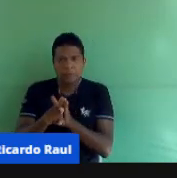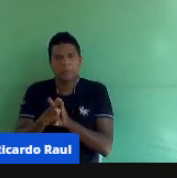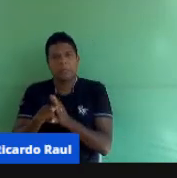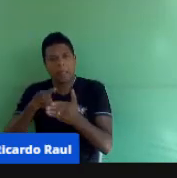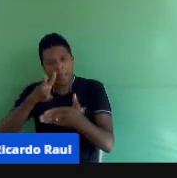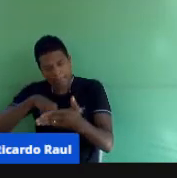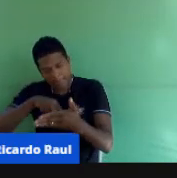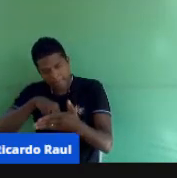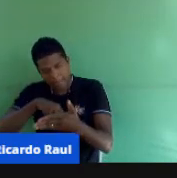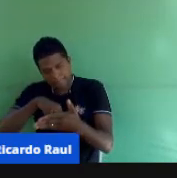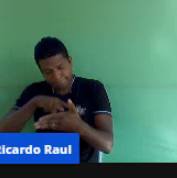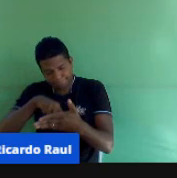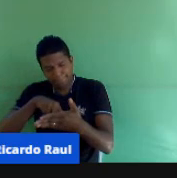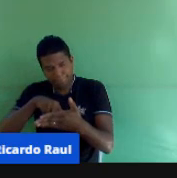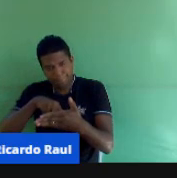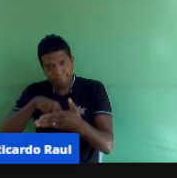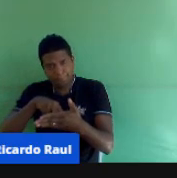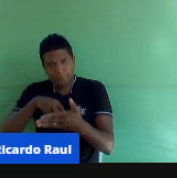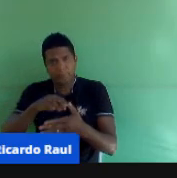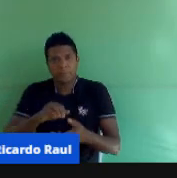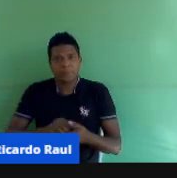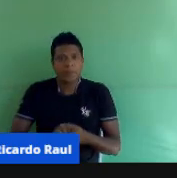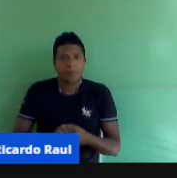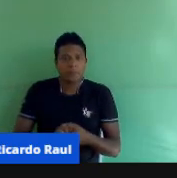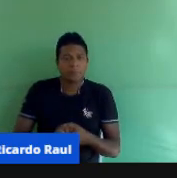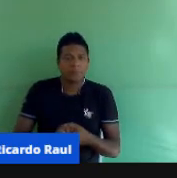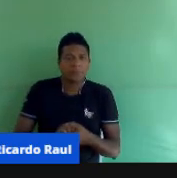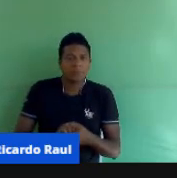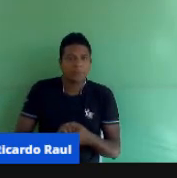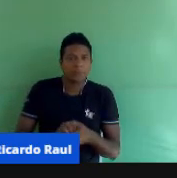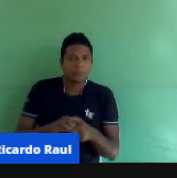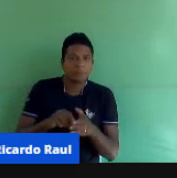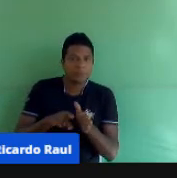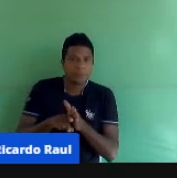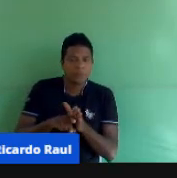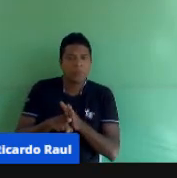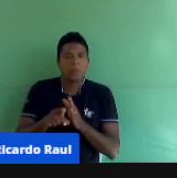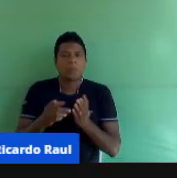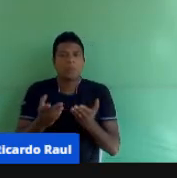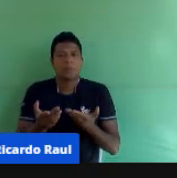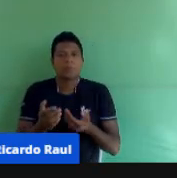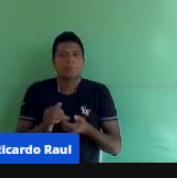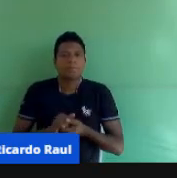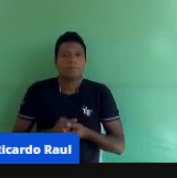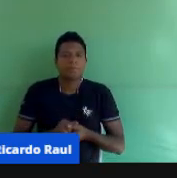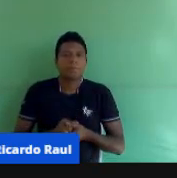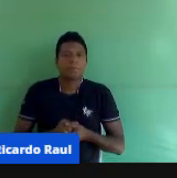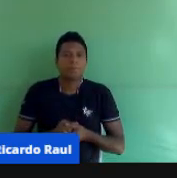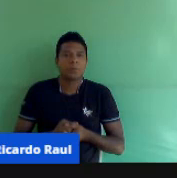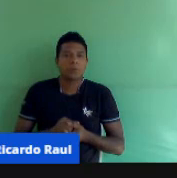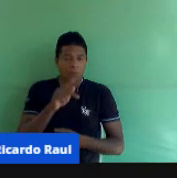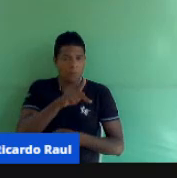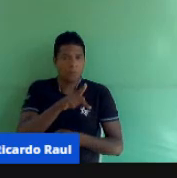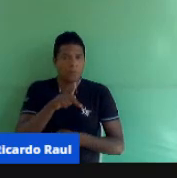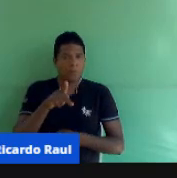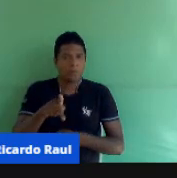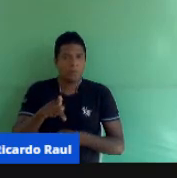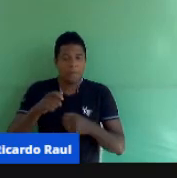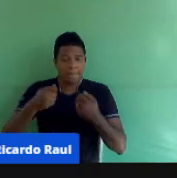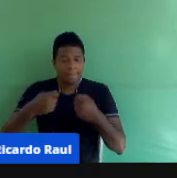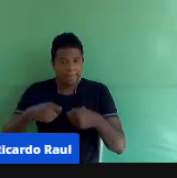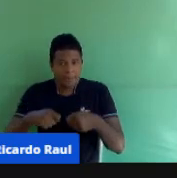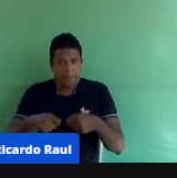e esse se fazer especializado seria no sentido de que o professor precisa